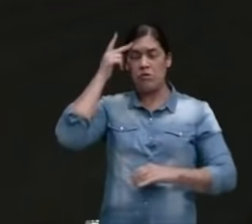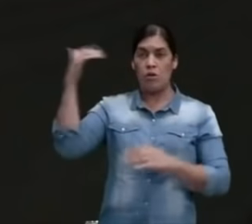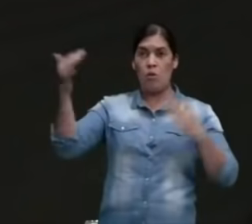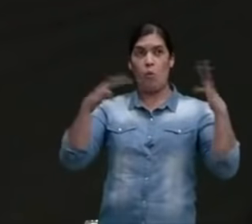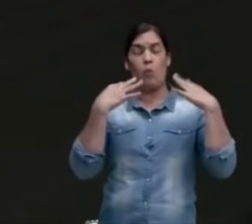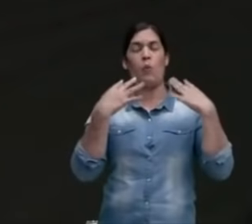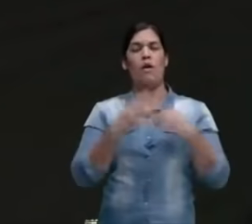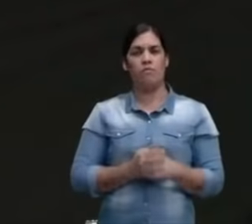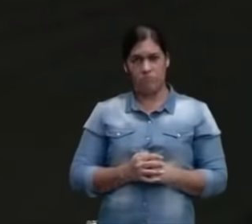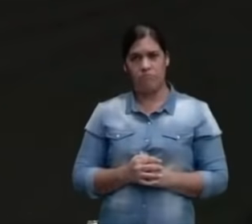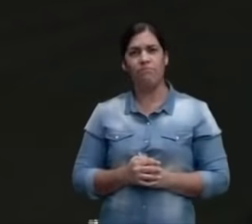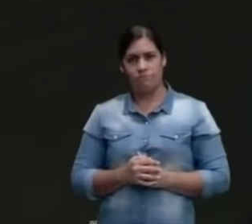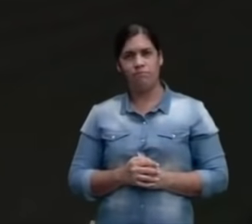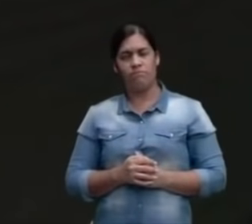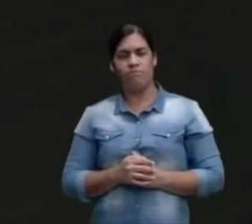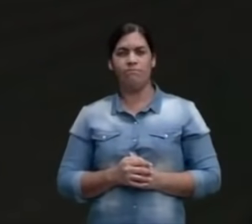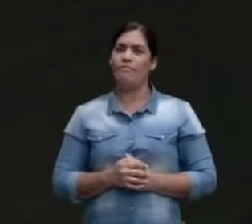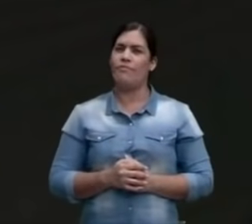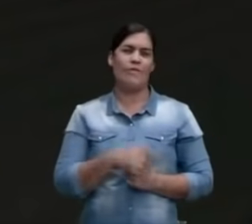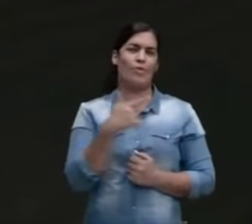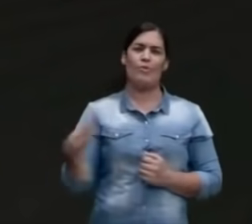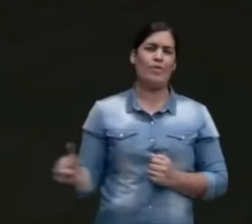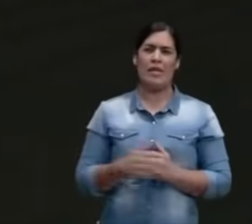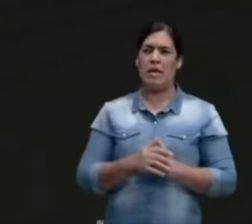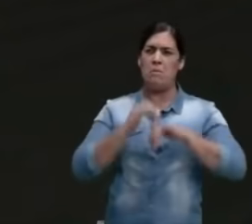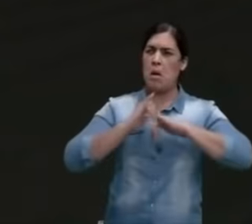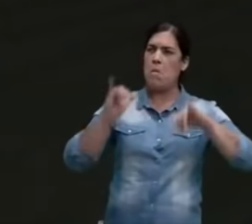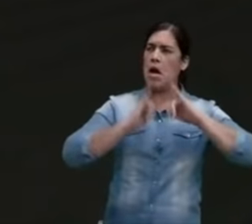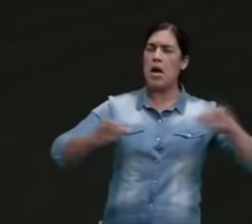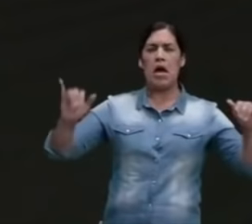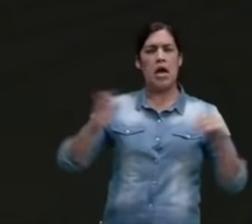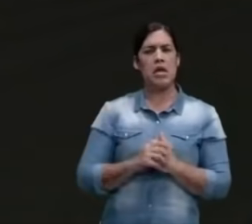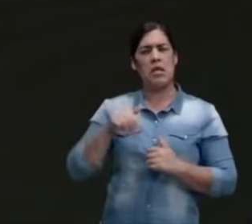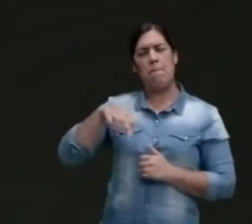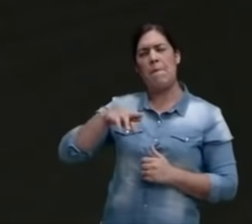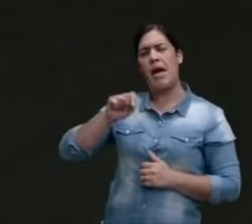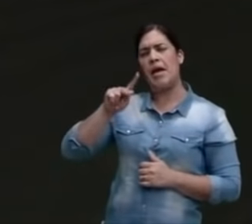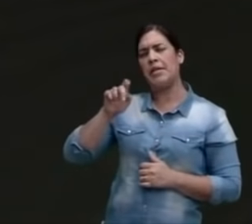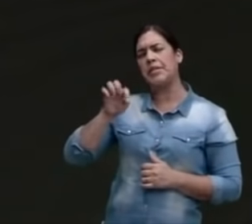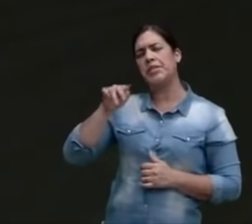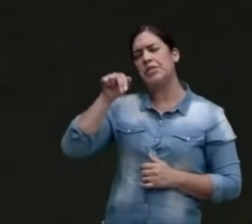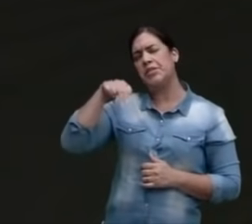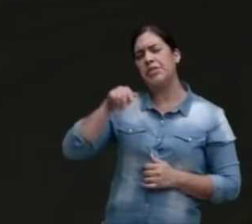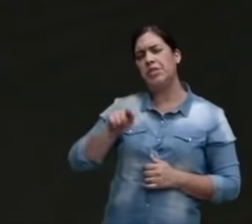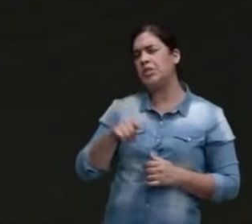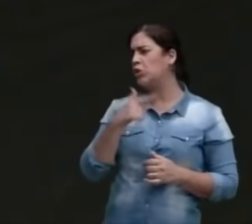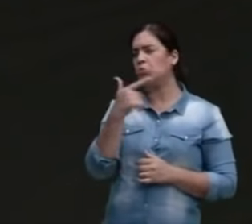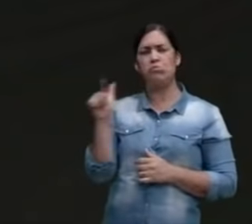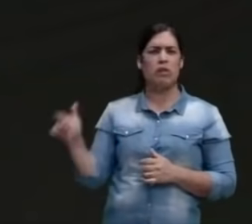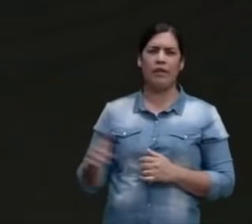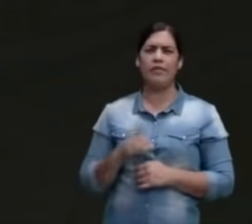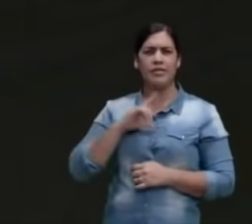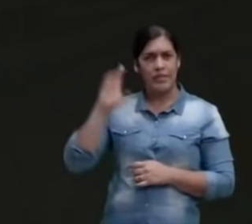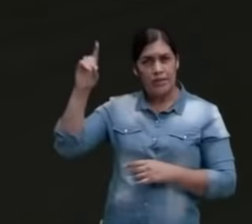se estabelecer. Não tem marketing, não tem impulsionamento, não tem nada. Tem Deus na vida dele